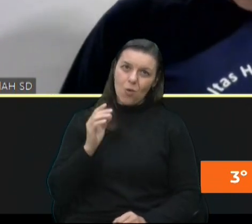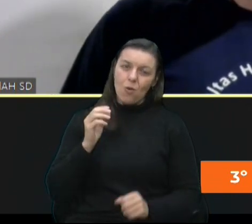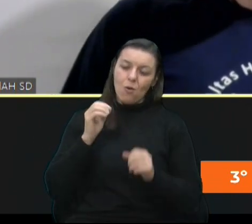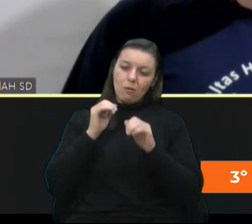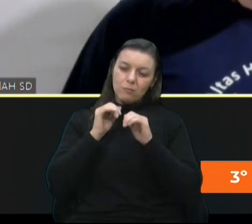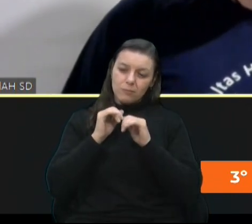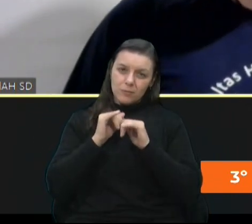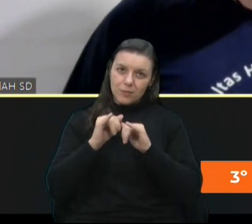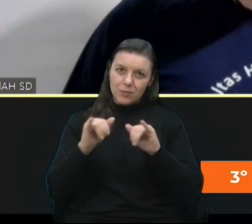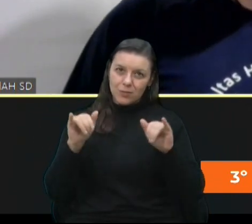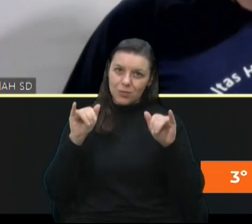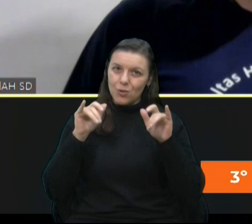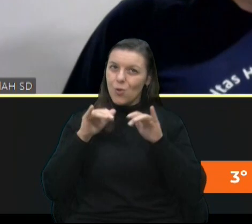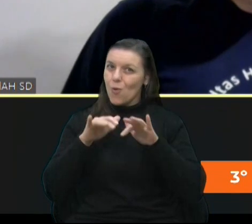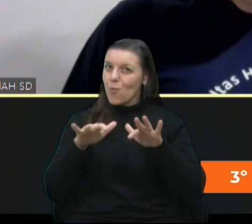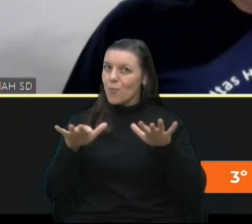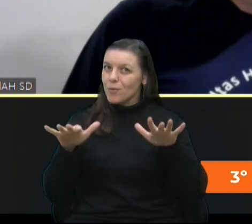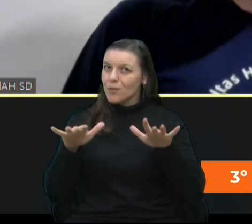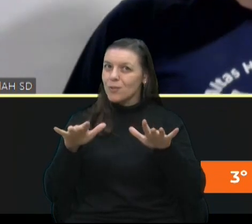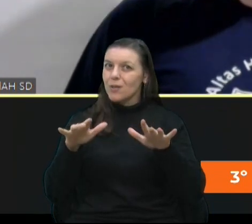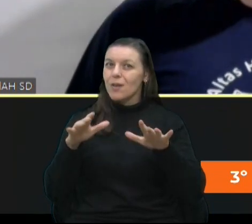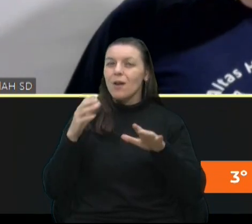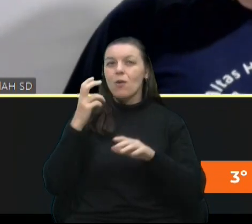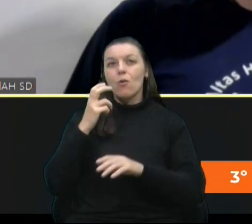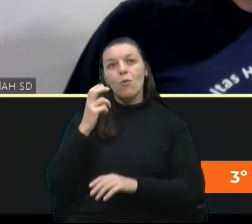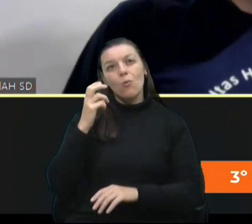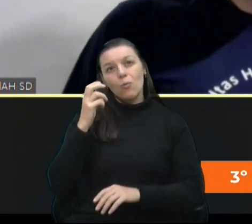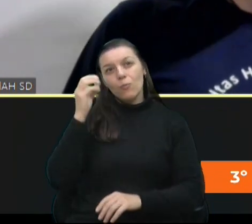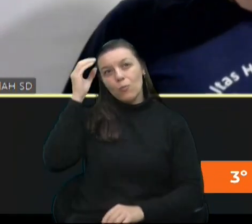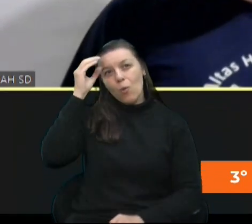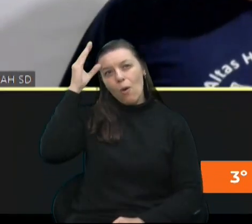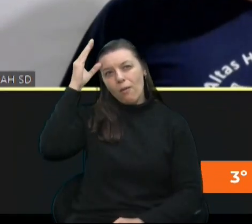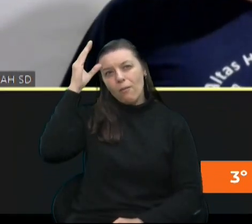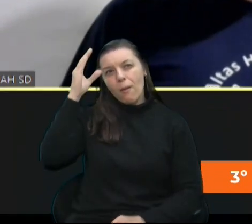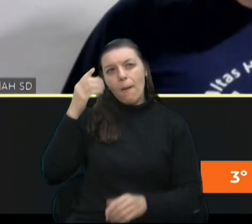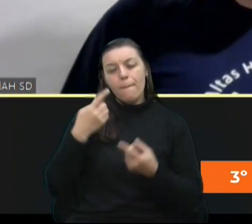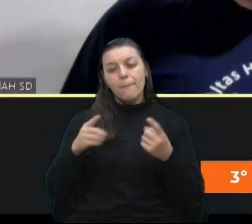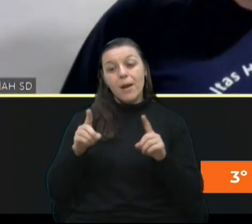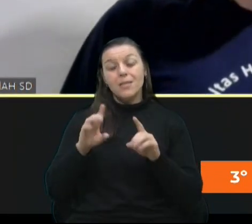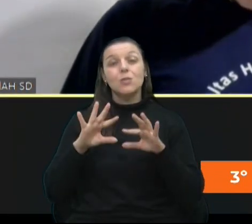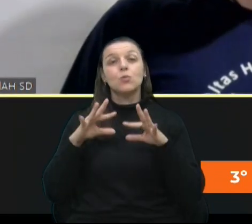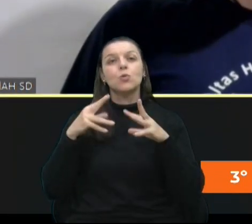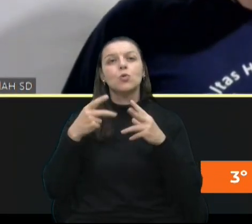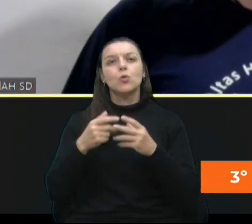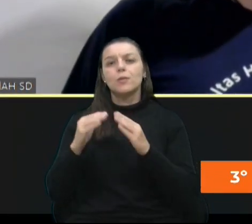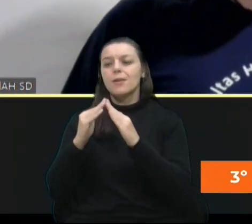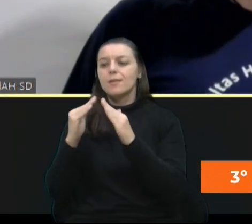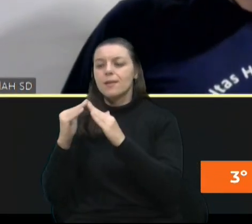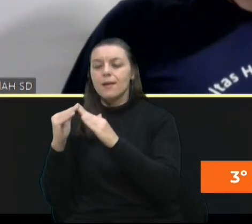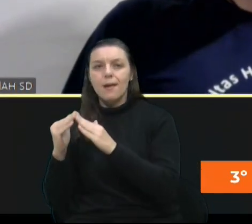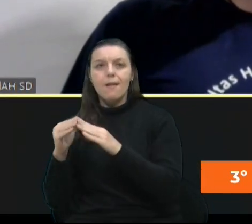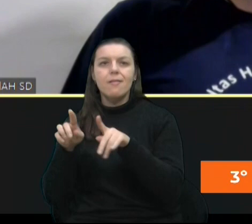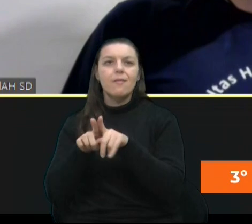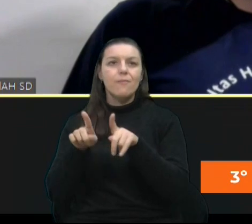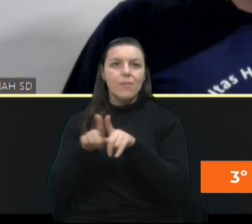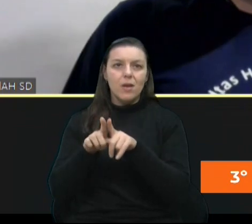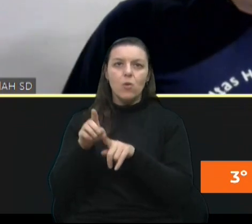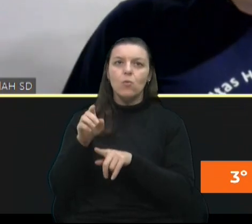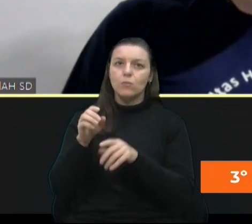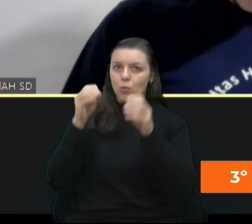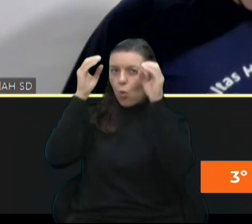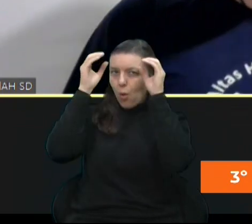difundir conhecimento, mas é uma expectativa de que esse conhecimento chegue a todos os lares e que isso se torne realmente um